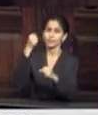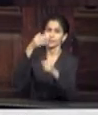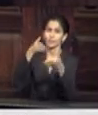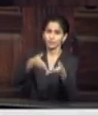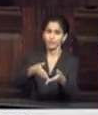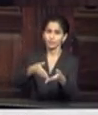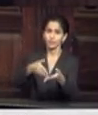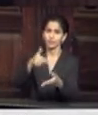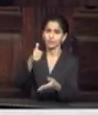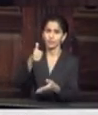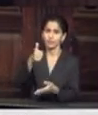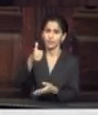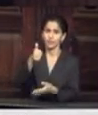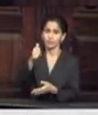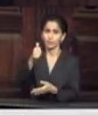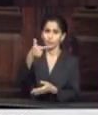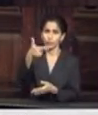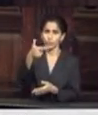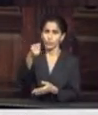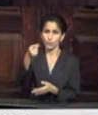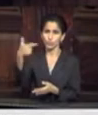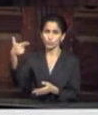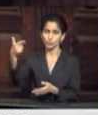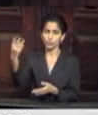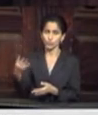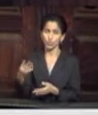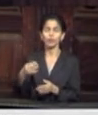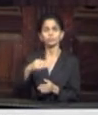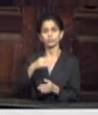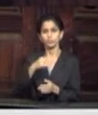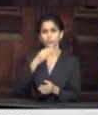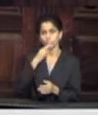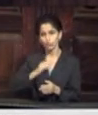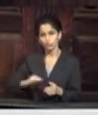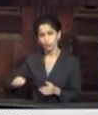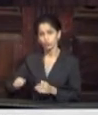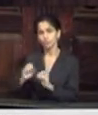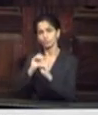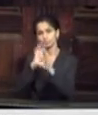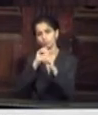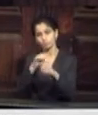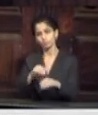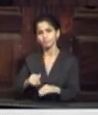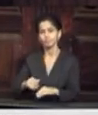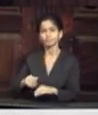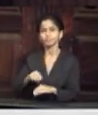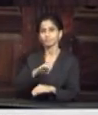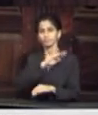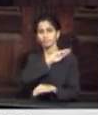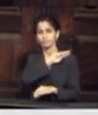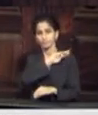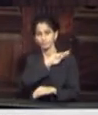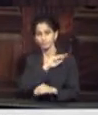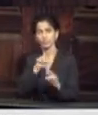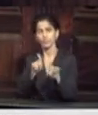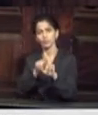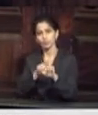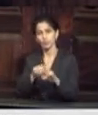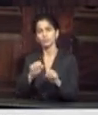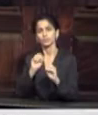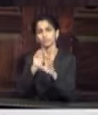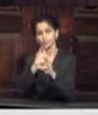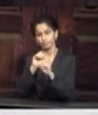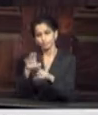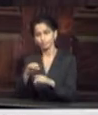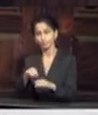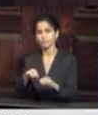por exemplo, da universalização da educação infantil, da universalização do ensino médio, da ampliação da oferta de ensino fundamental